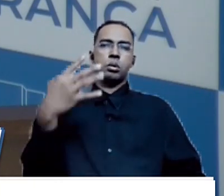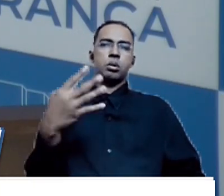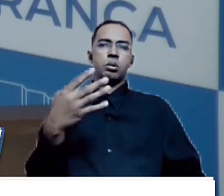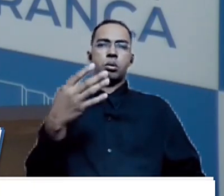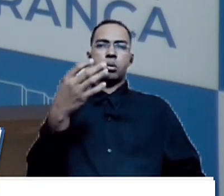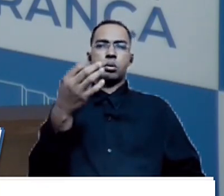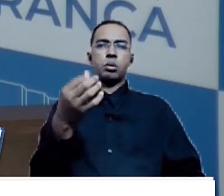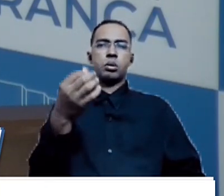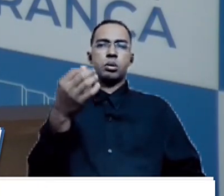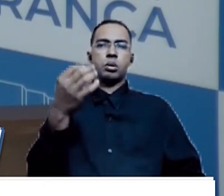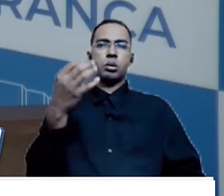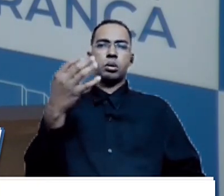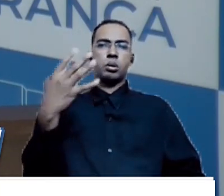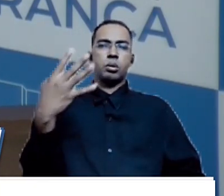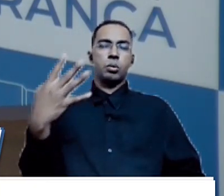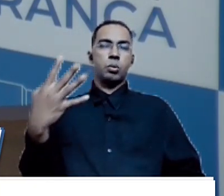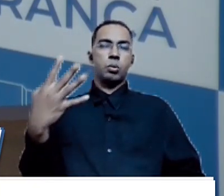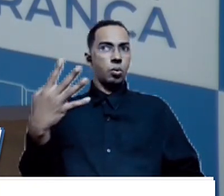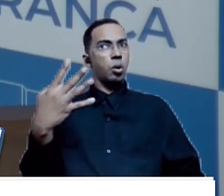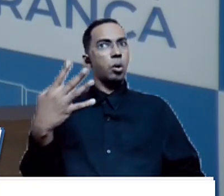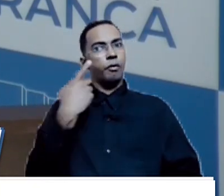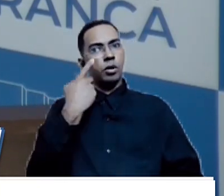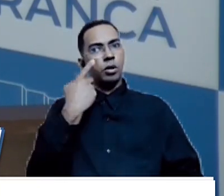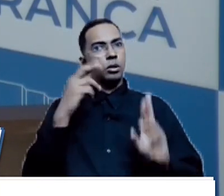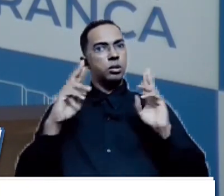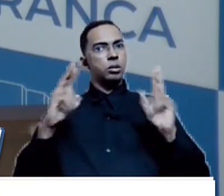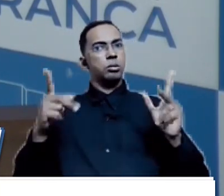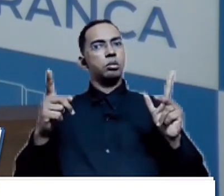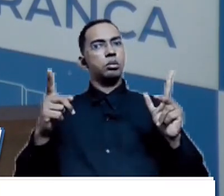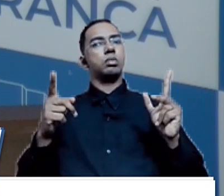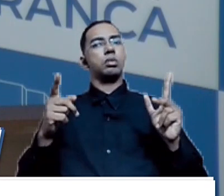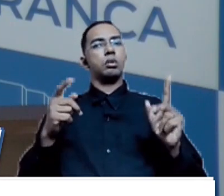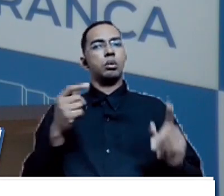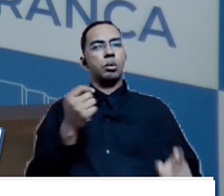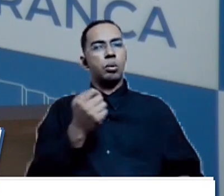veja bem a diferença Dá quase